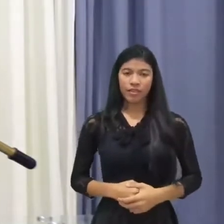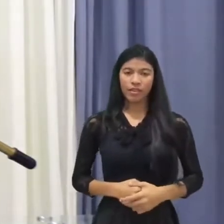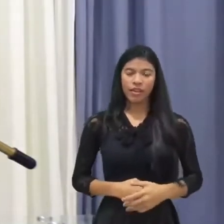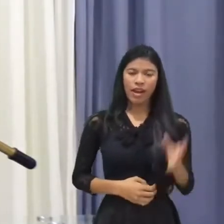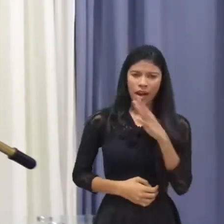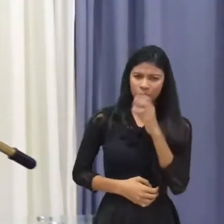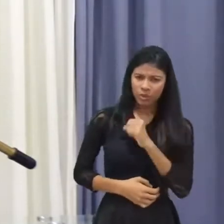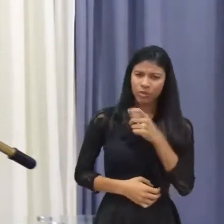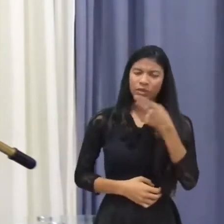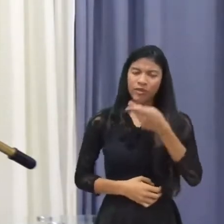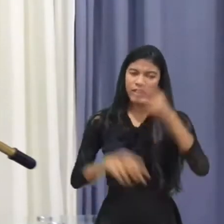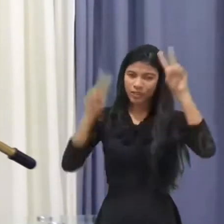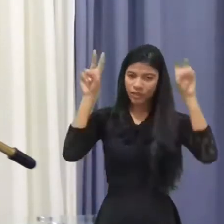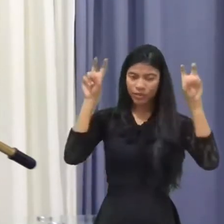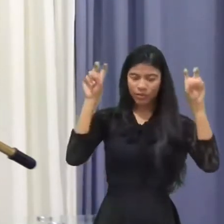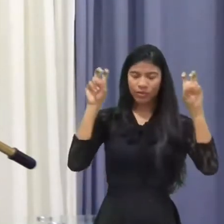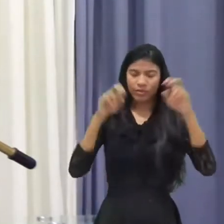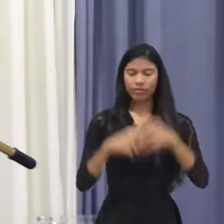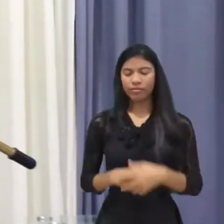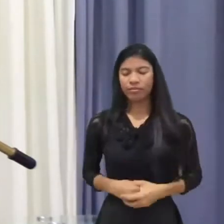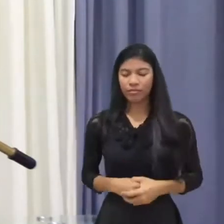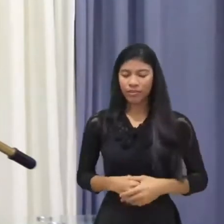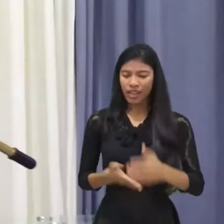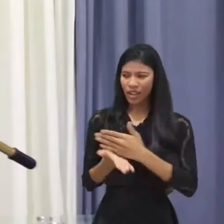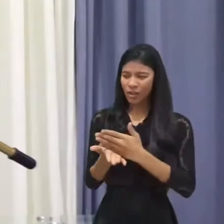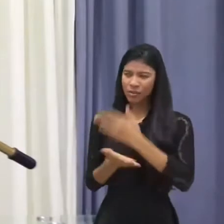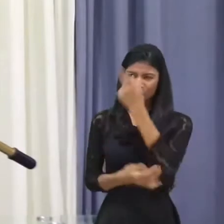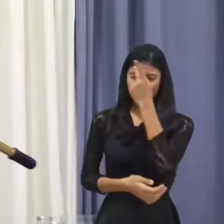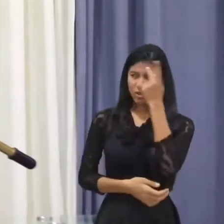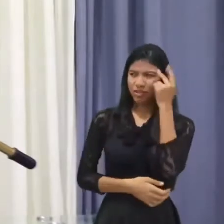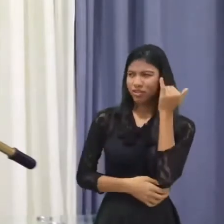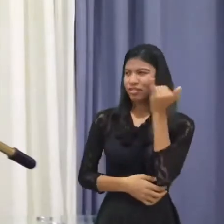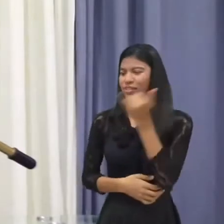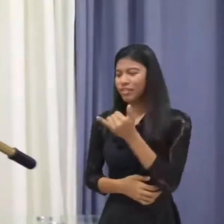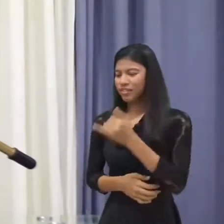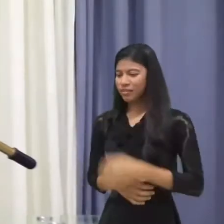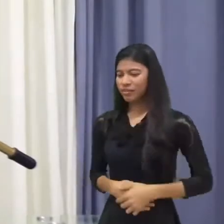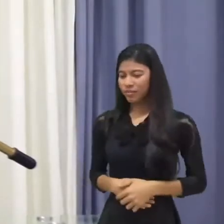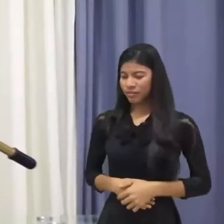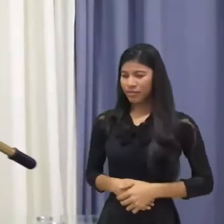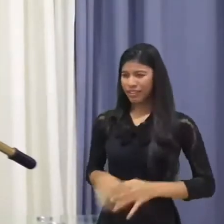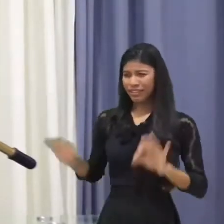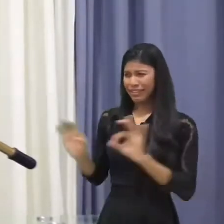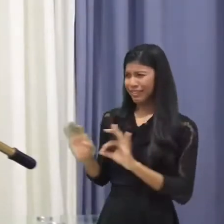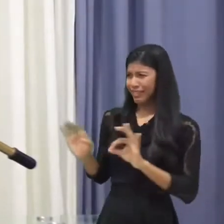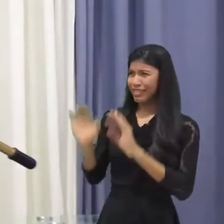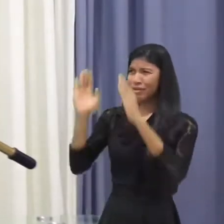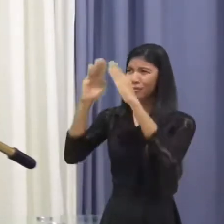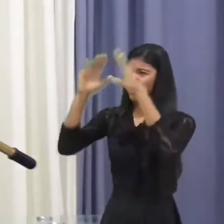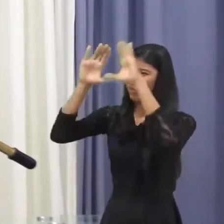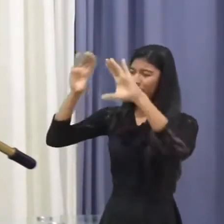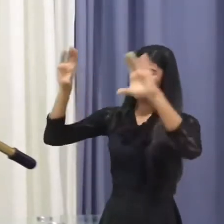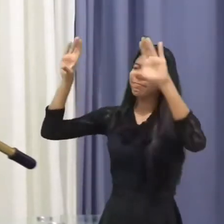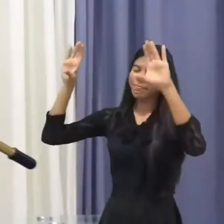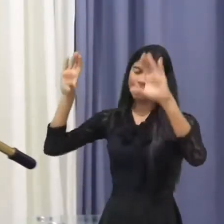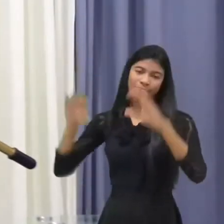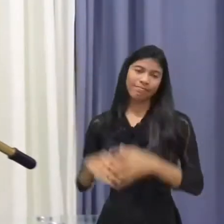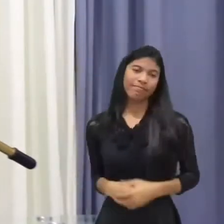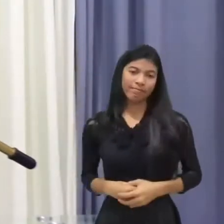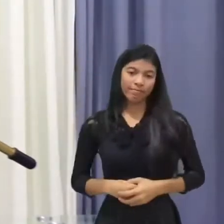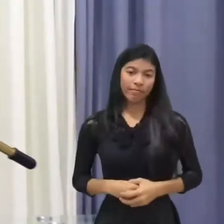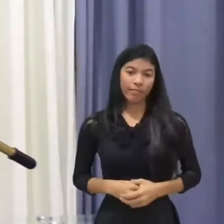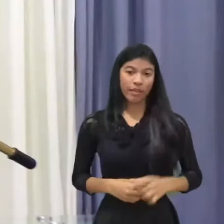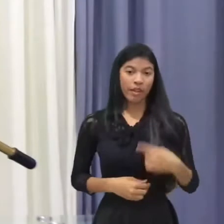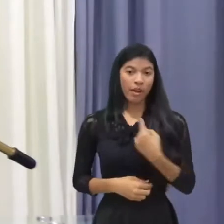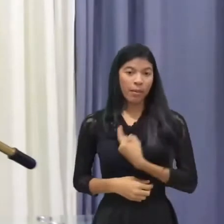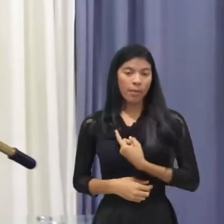sobre essa questão, algumas pessoas dizem que ninguém vai morar no céu. Não é? Mas olha o